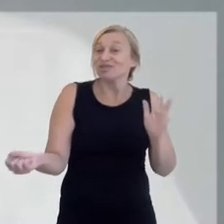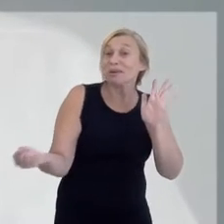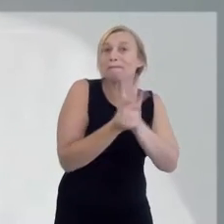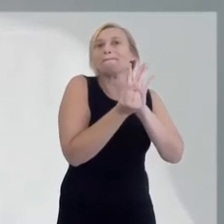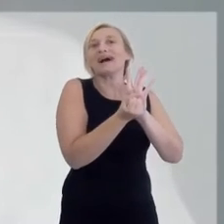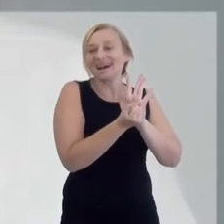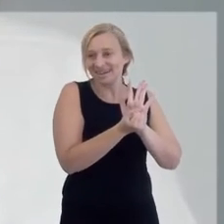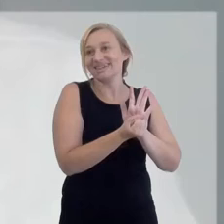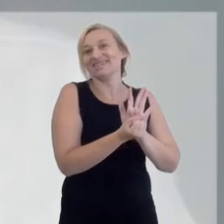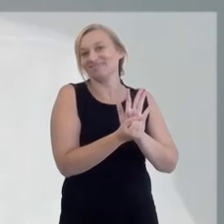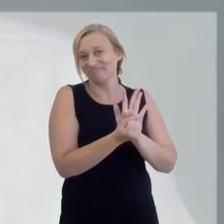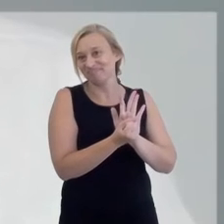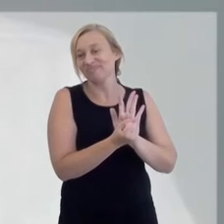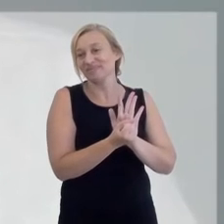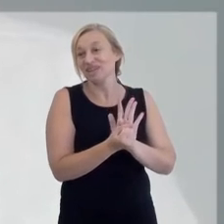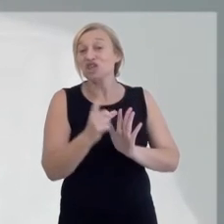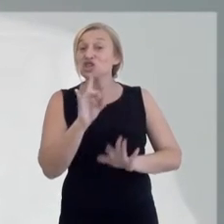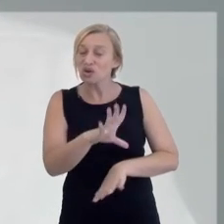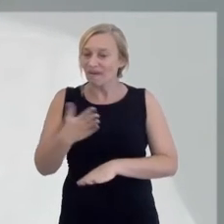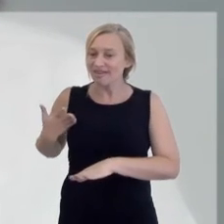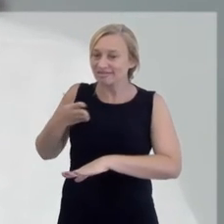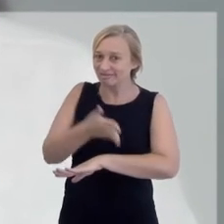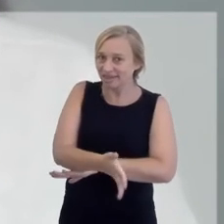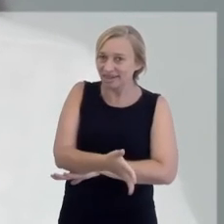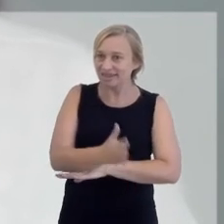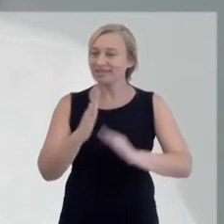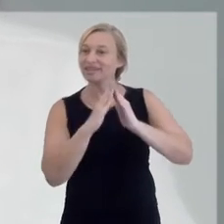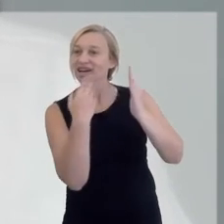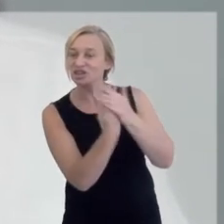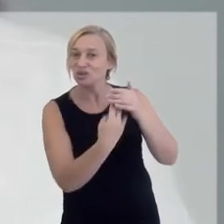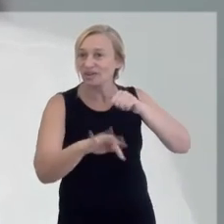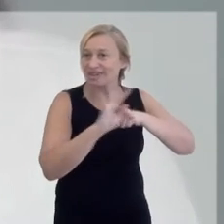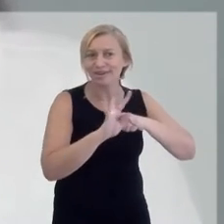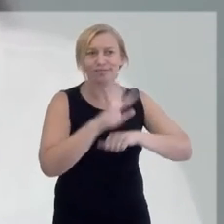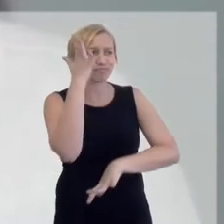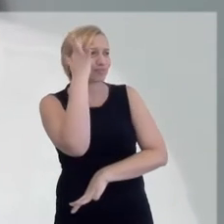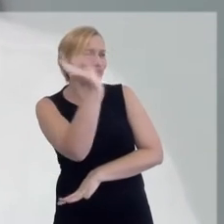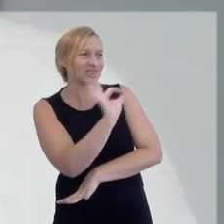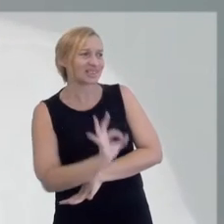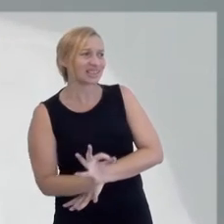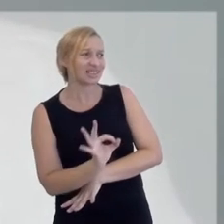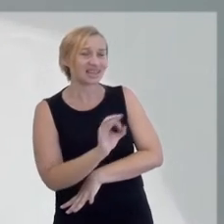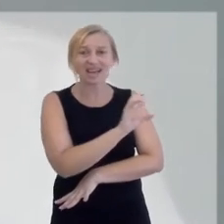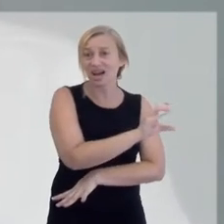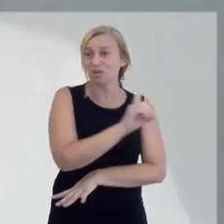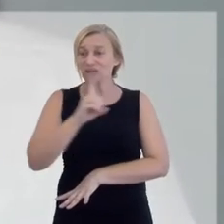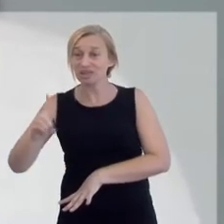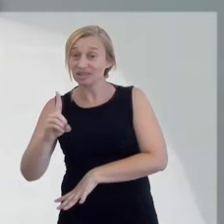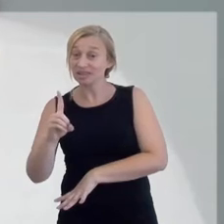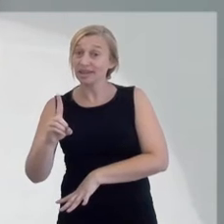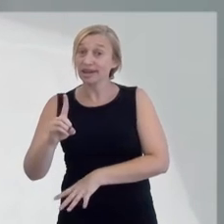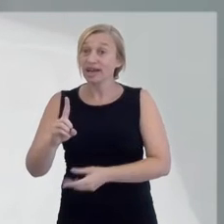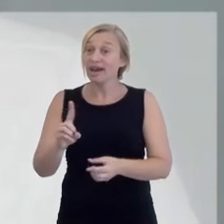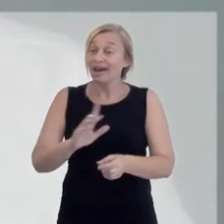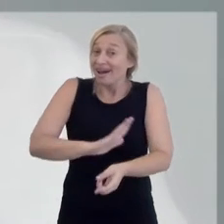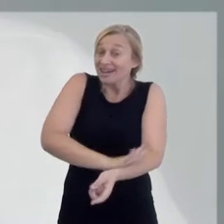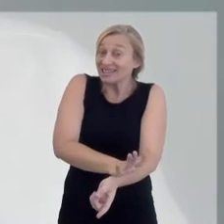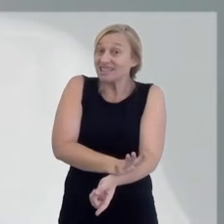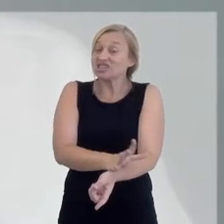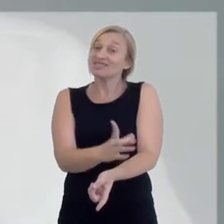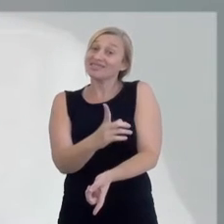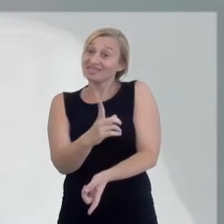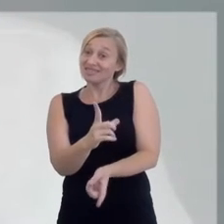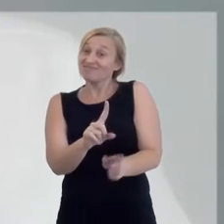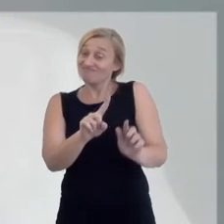é outra marca que tem, que eu só entrei na FAETEC porque eu não entendi que a coordenadora estava sendo